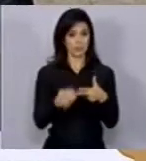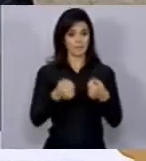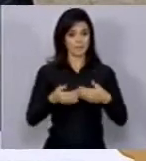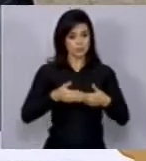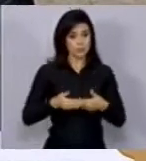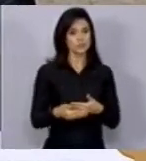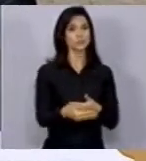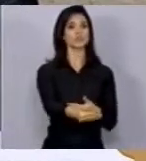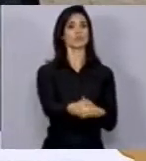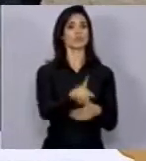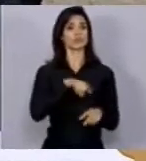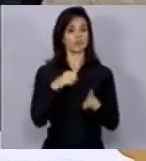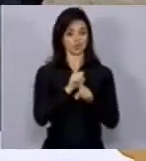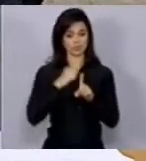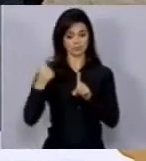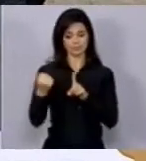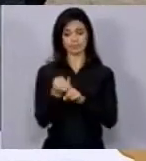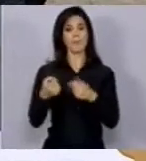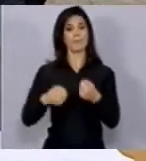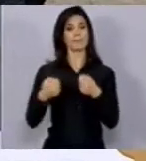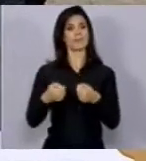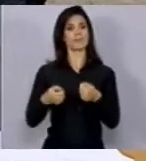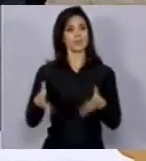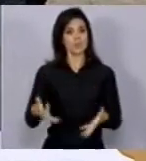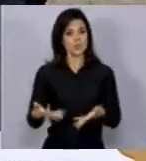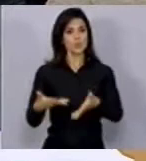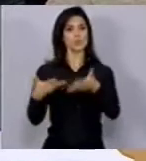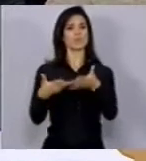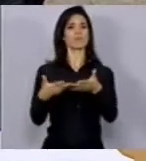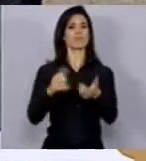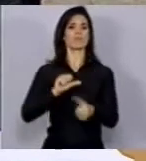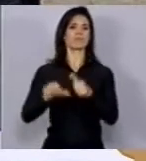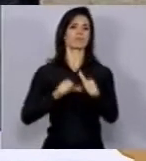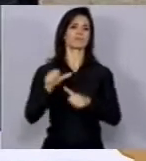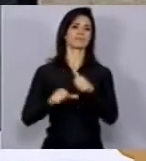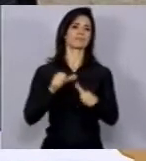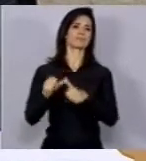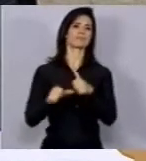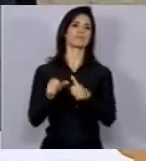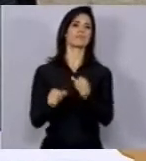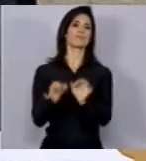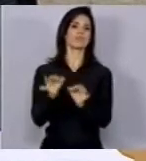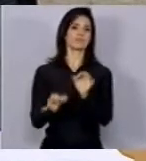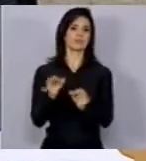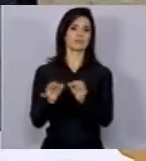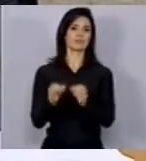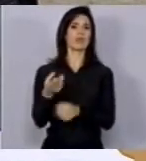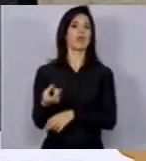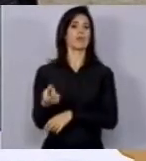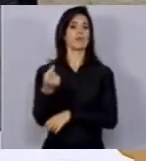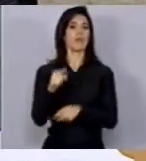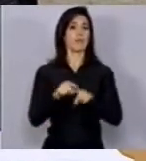enquanto sociedade, avançar na reforma política e tributária, mas não podemos retroceder em